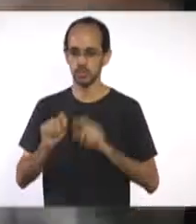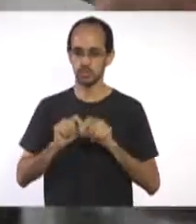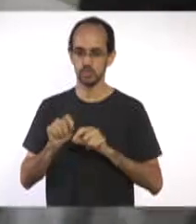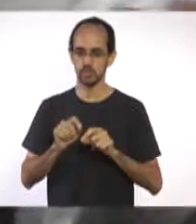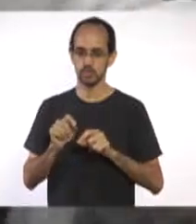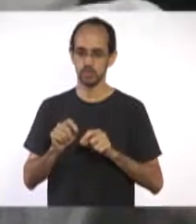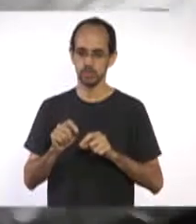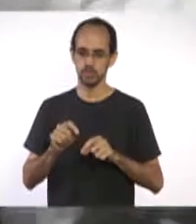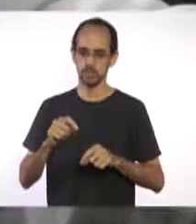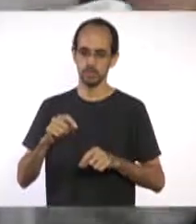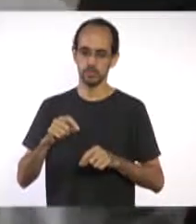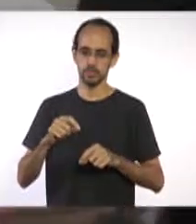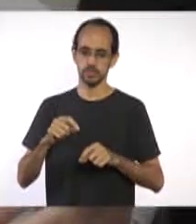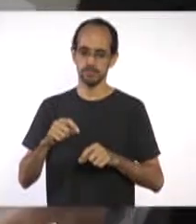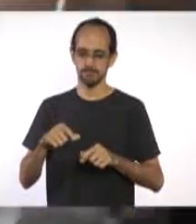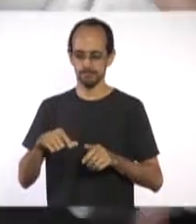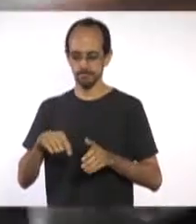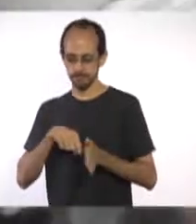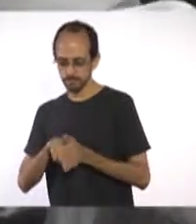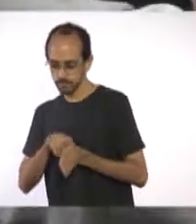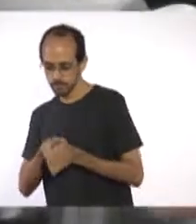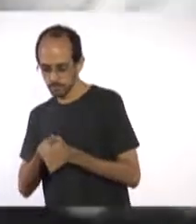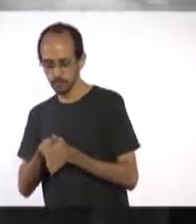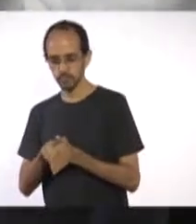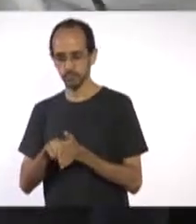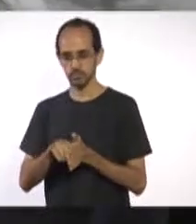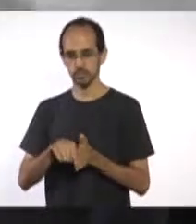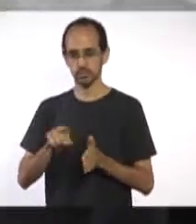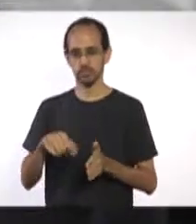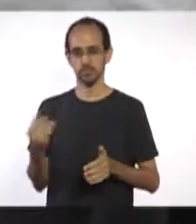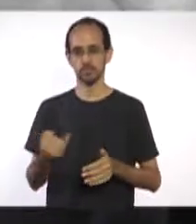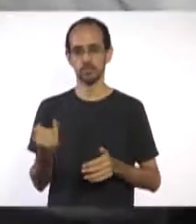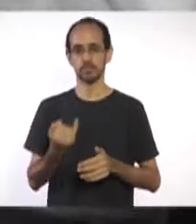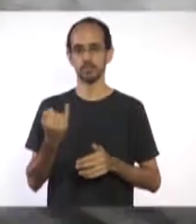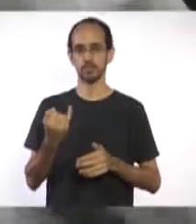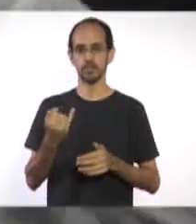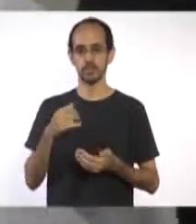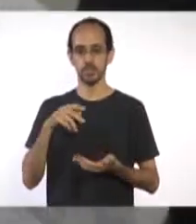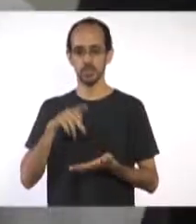a apuração da verdade, se